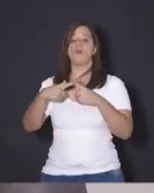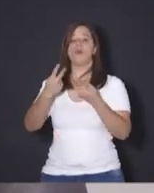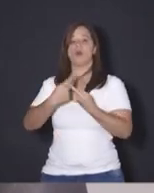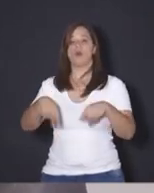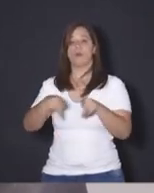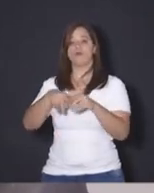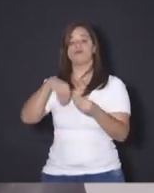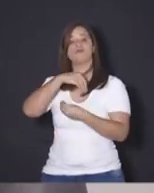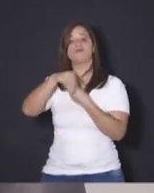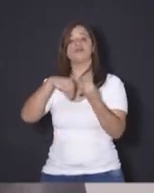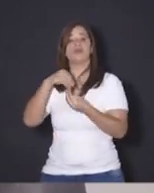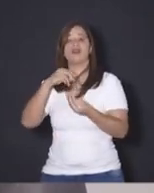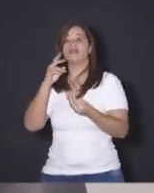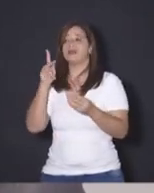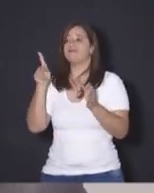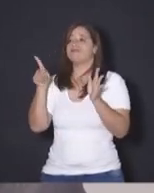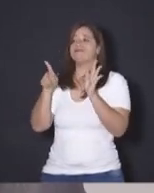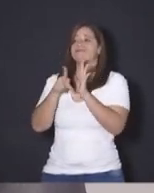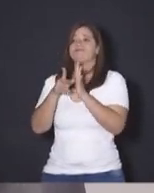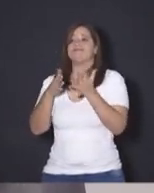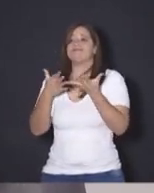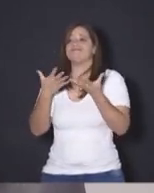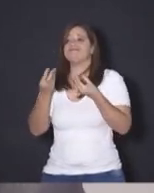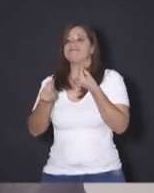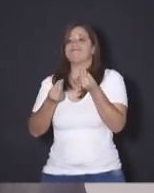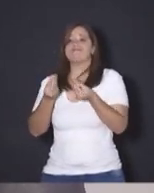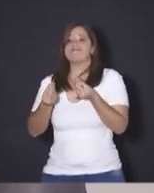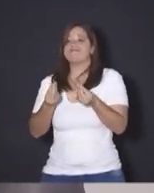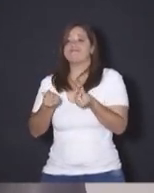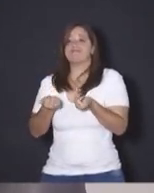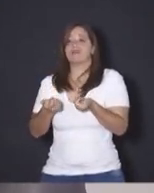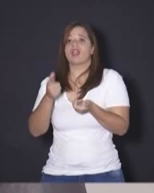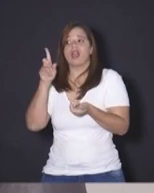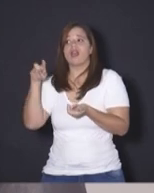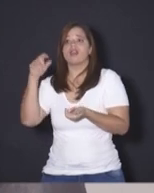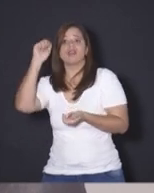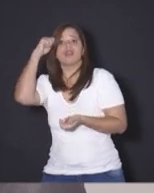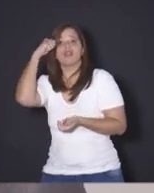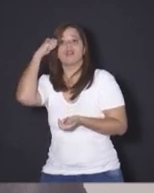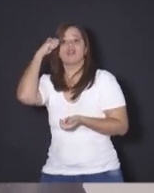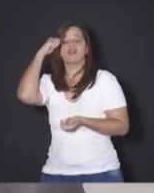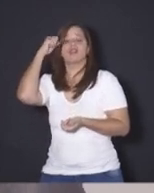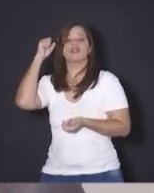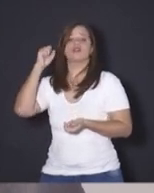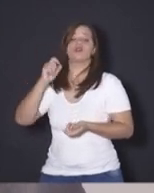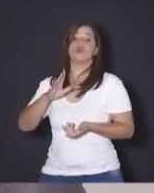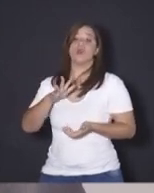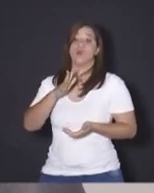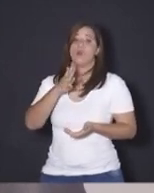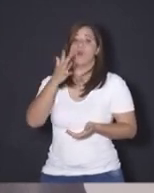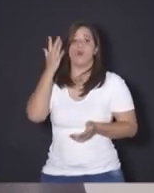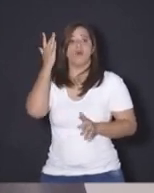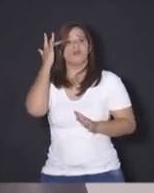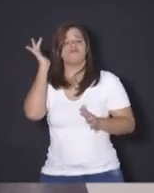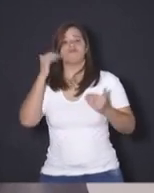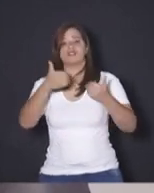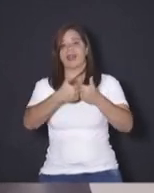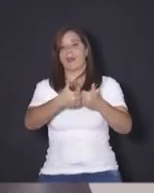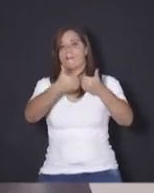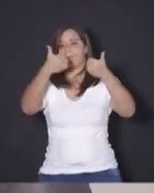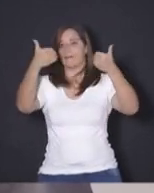simplesmente considerado como negro hoje nasceu de apartheid